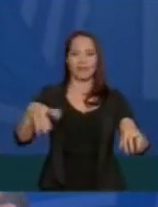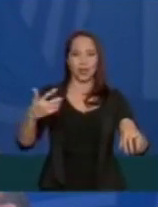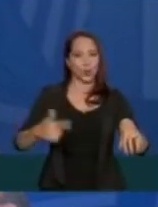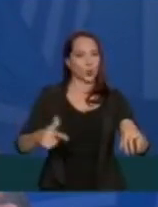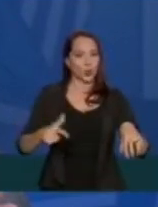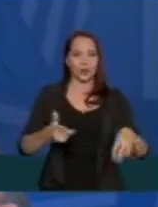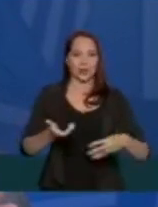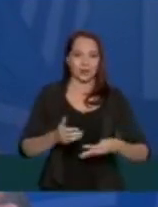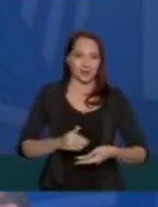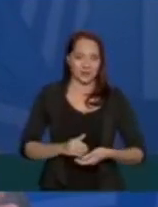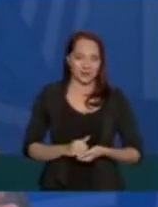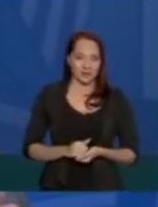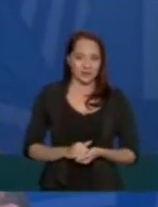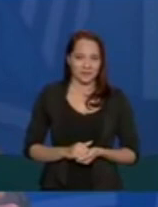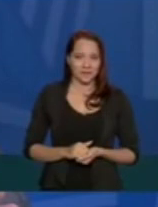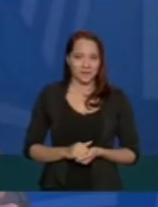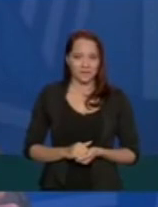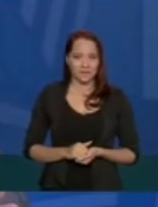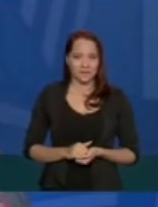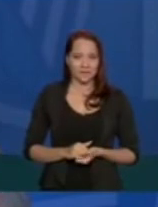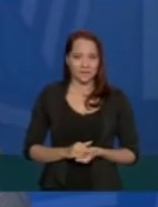Não há.